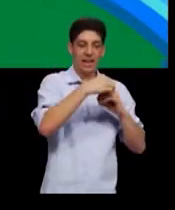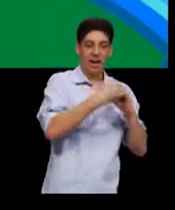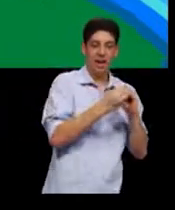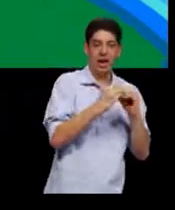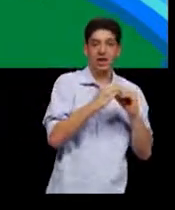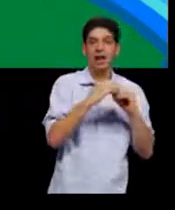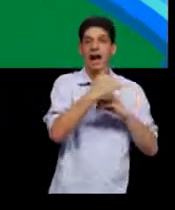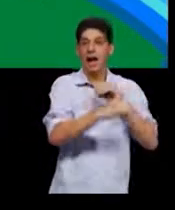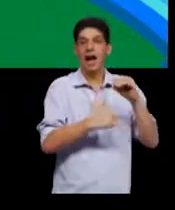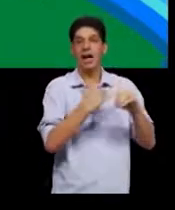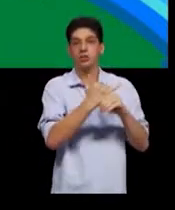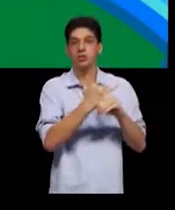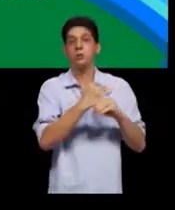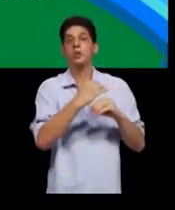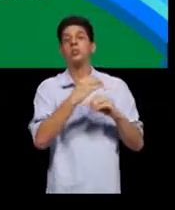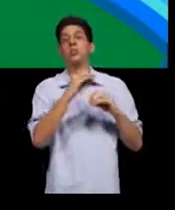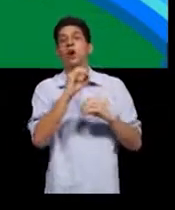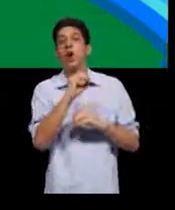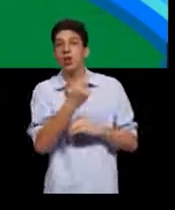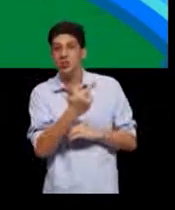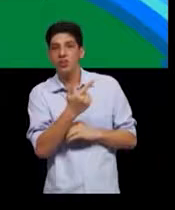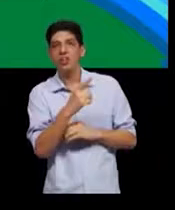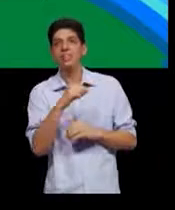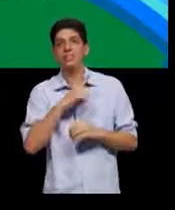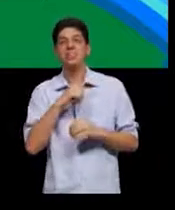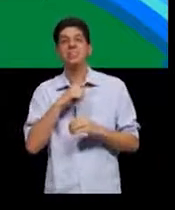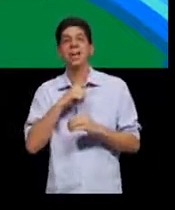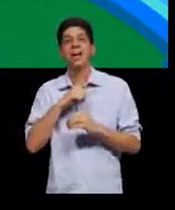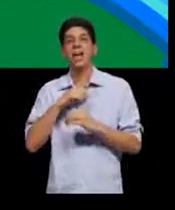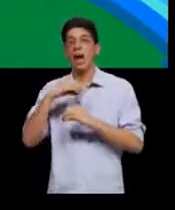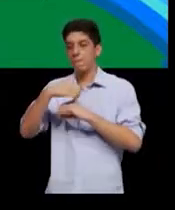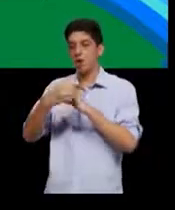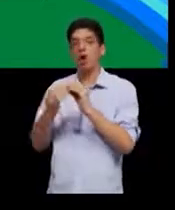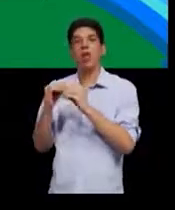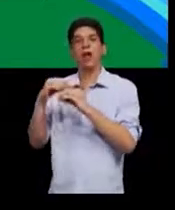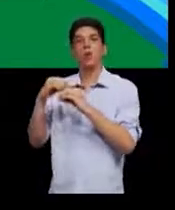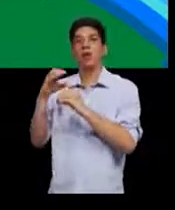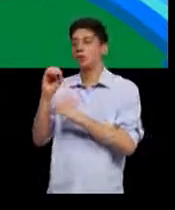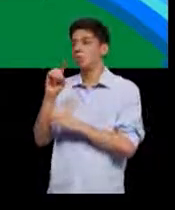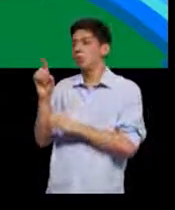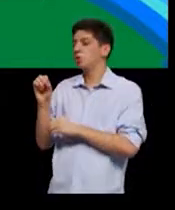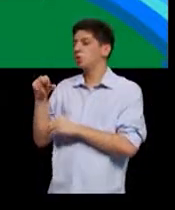unem, forma a molécula do ozônio. Essa molécula ela está